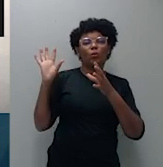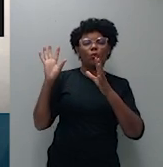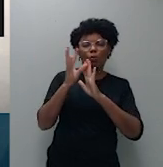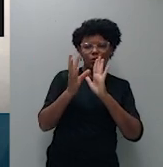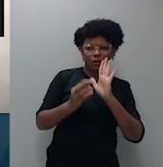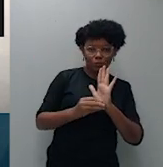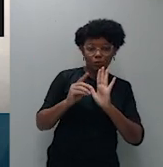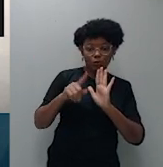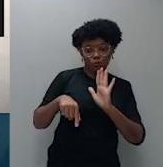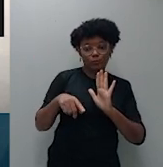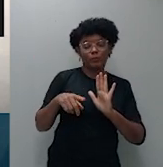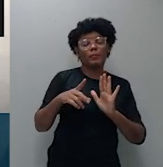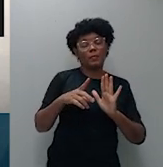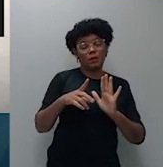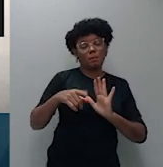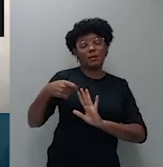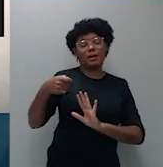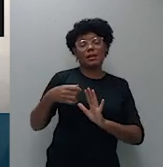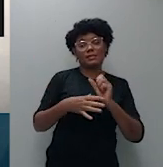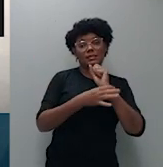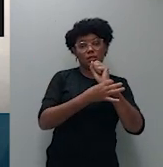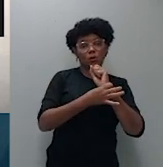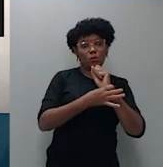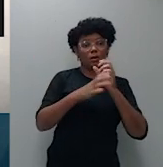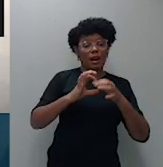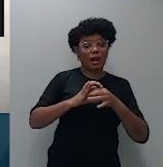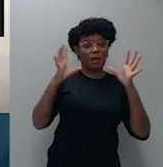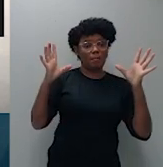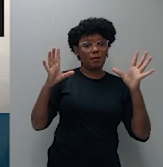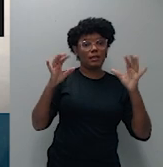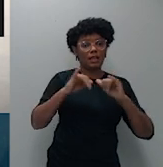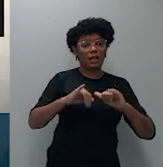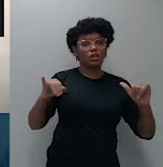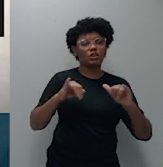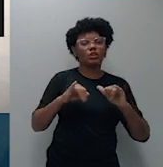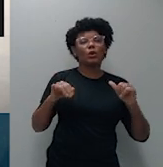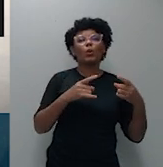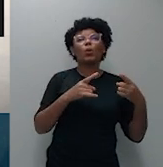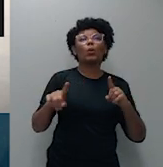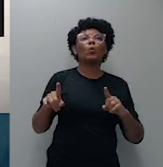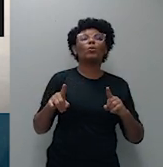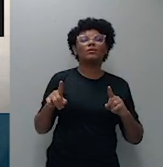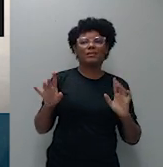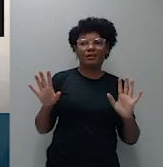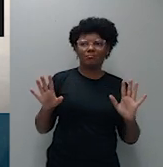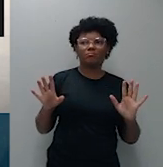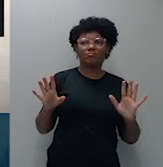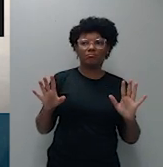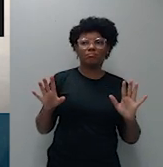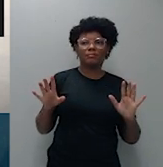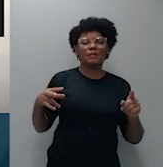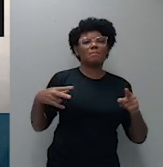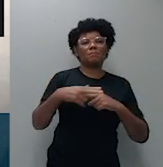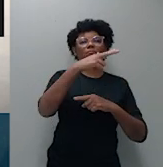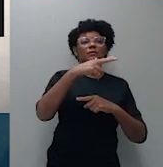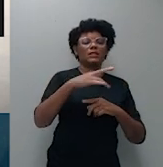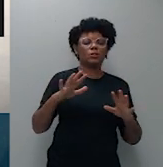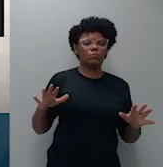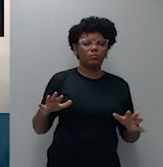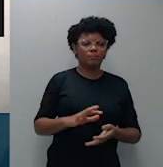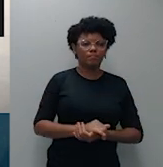a liberdade de expressão e censura e trago aqui o